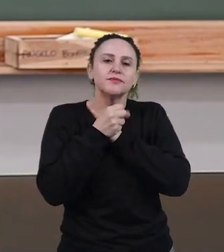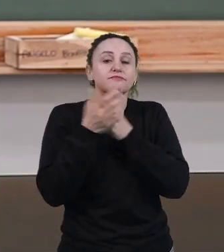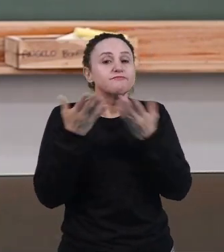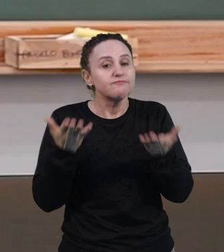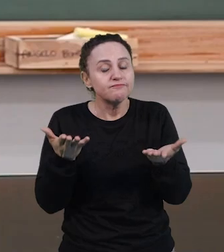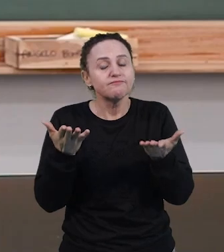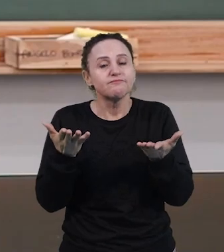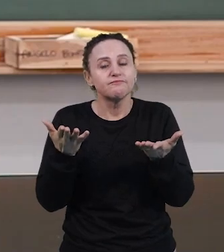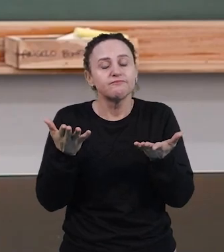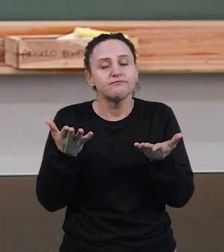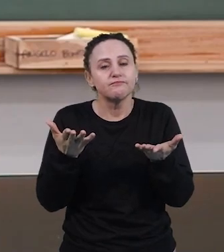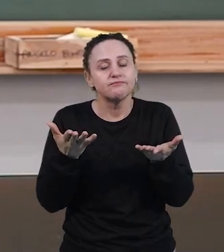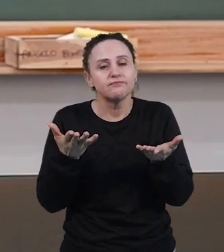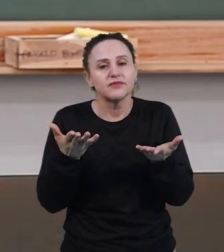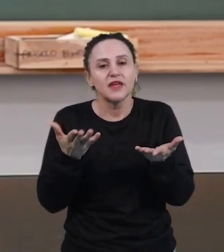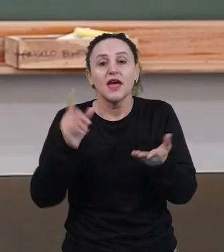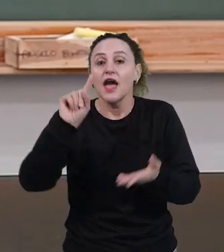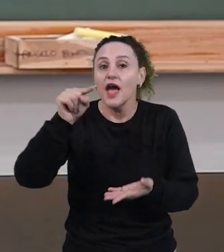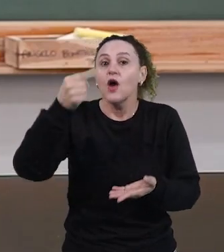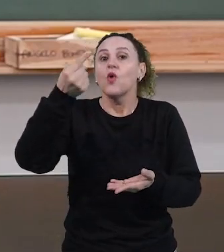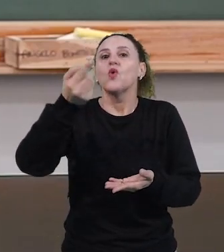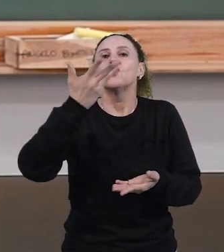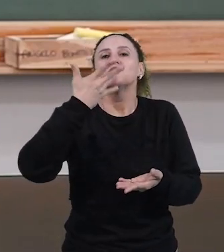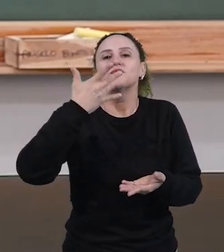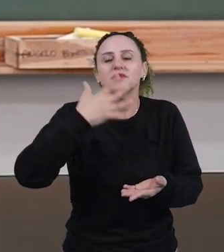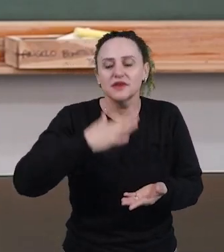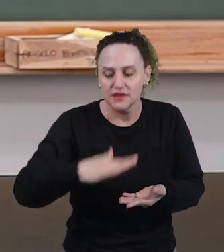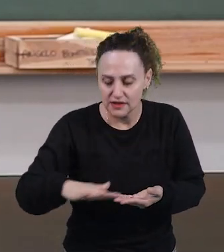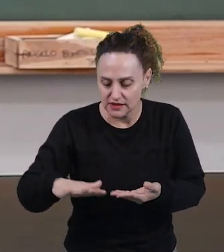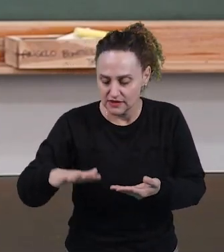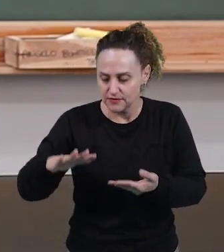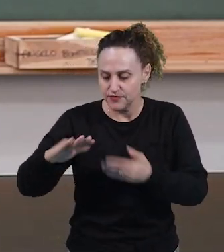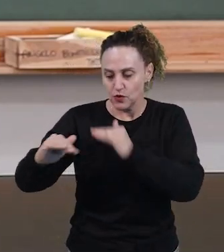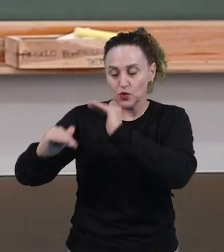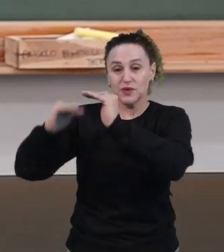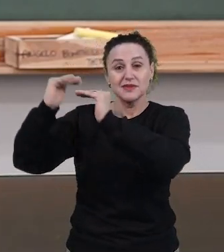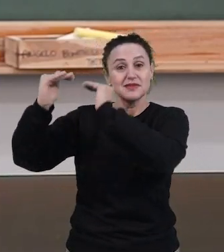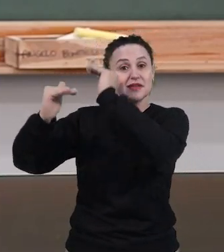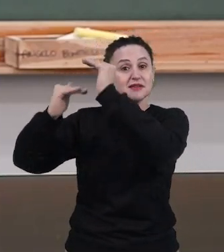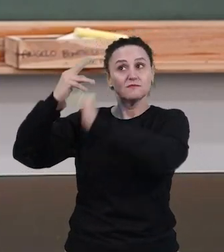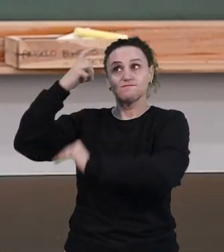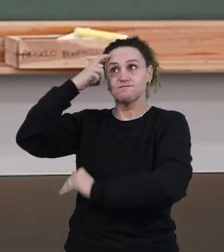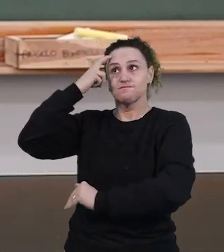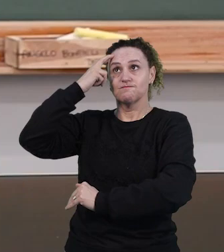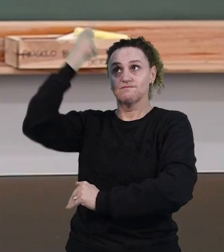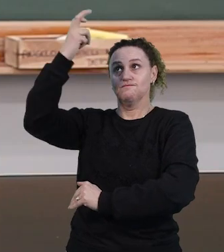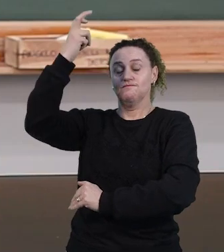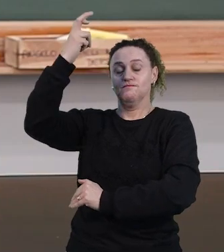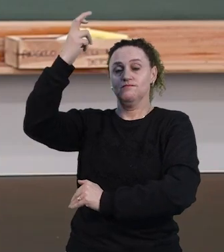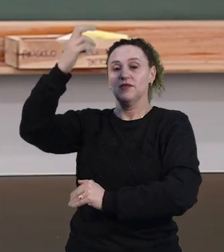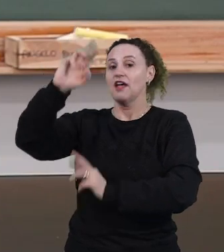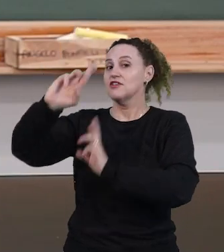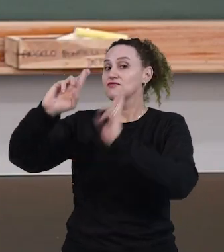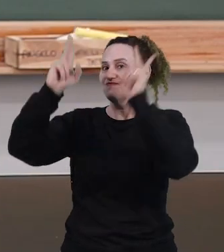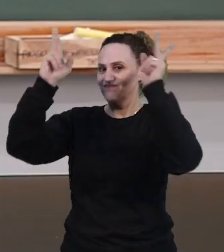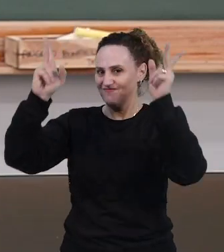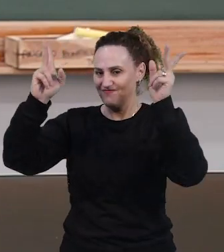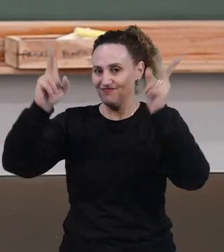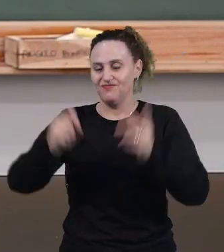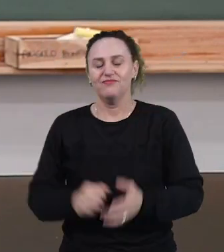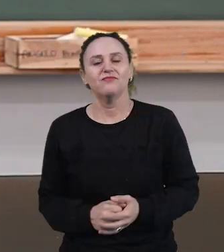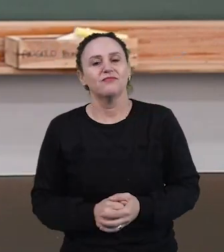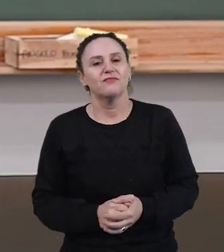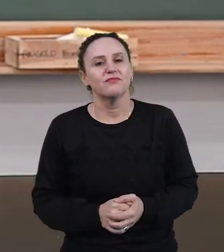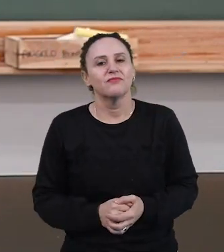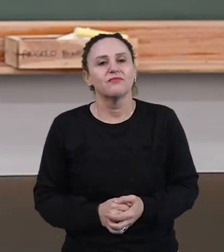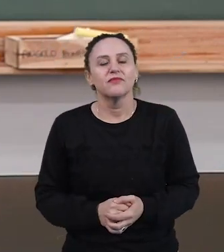Enfim, né? Já é outra criança, né? O desenvolvimento cognitivo dessa criança já é outro.